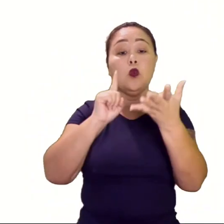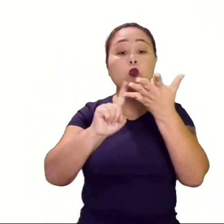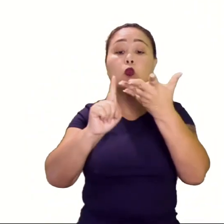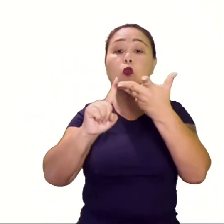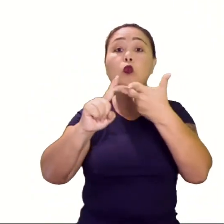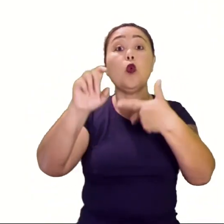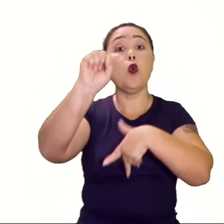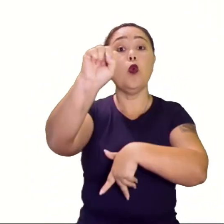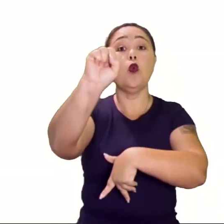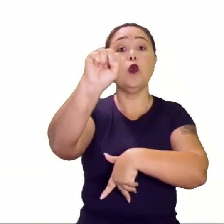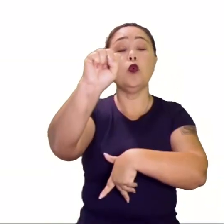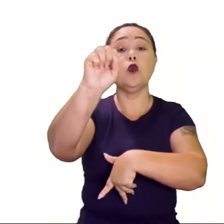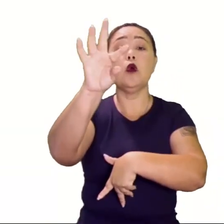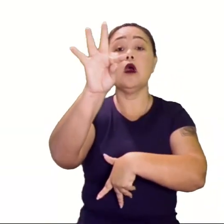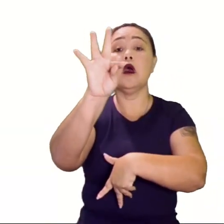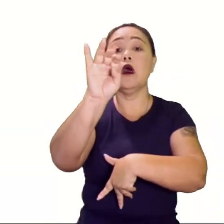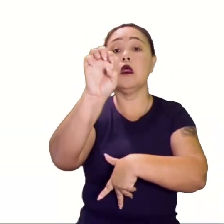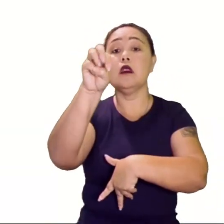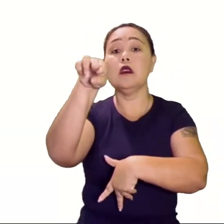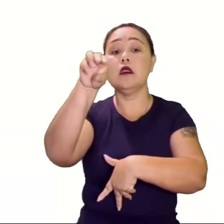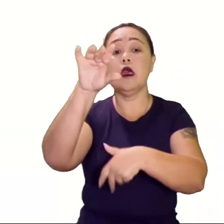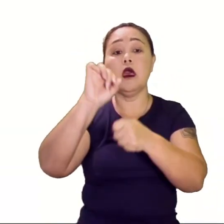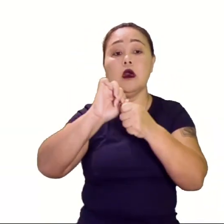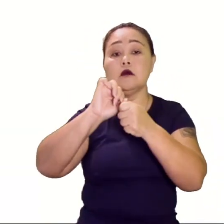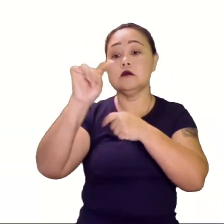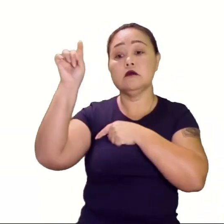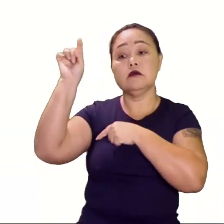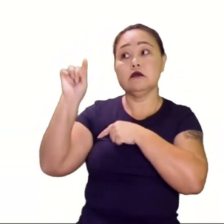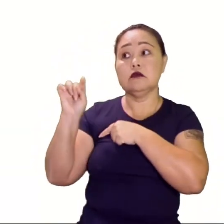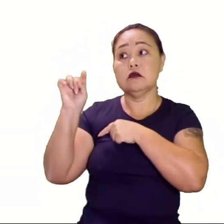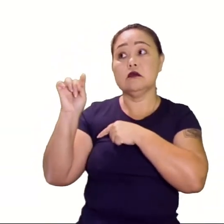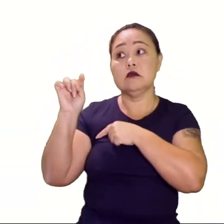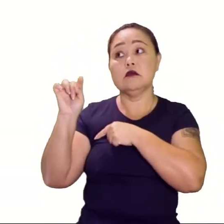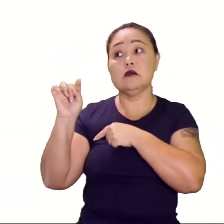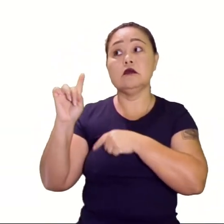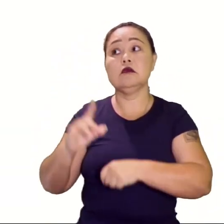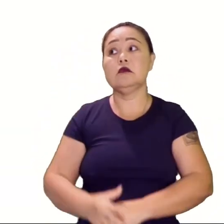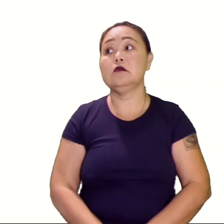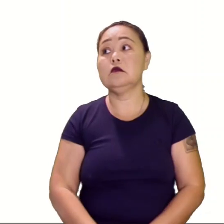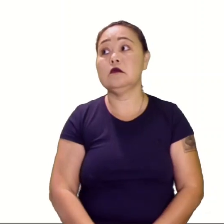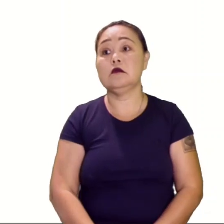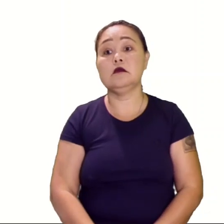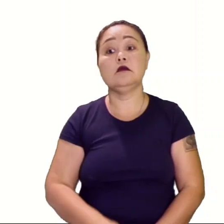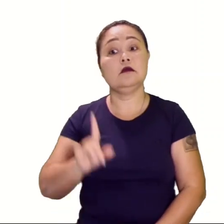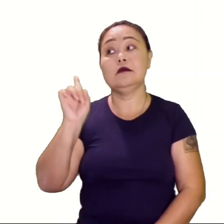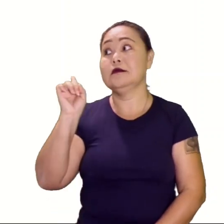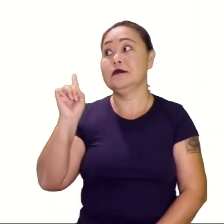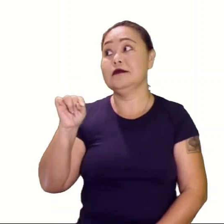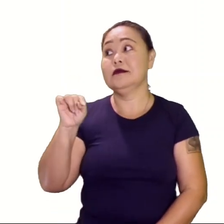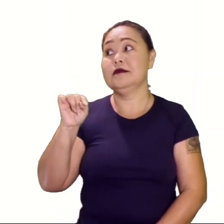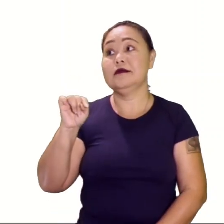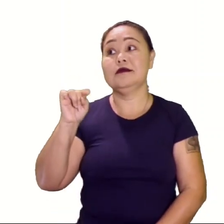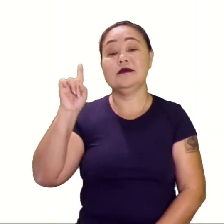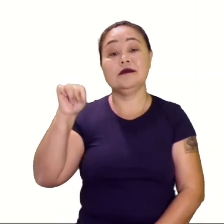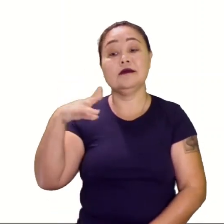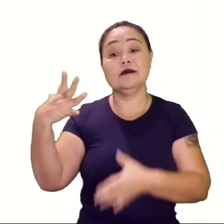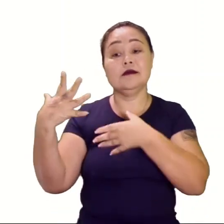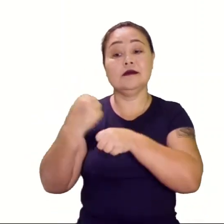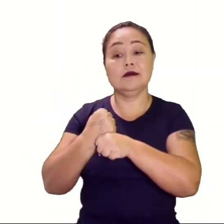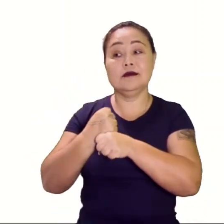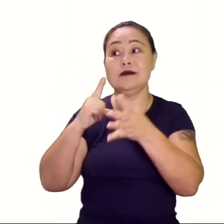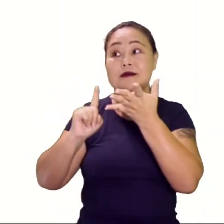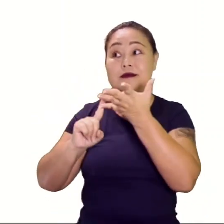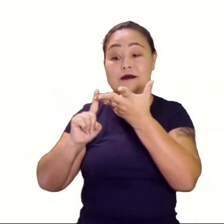8 termos da PA abaixo. Né? Muito bem. Então, quando a gente vai somar